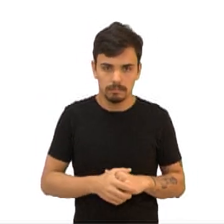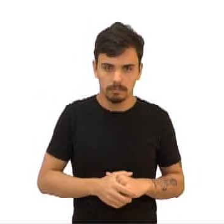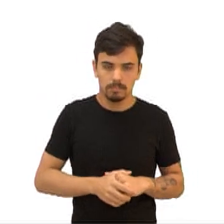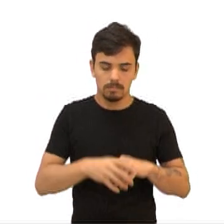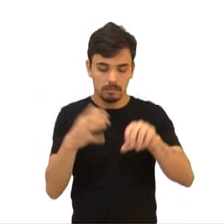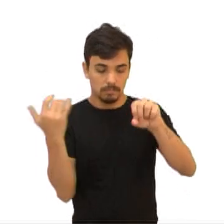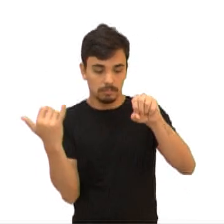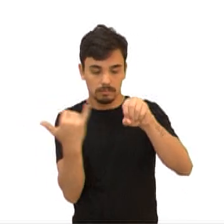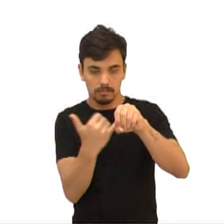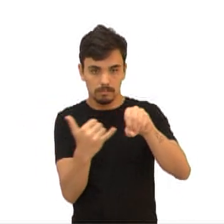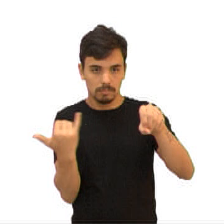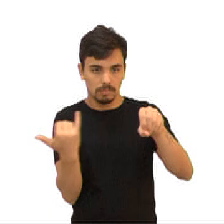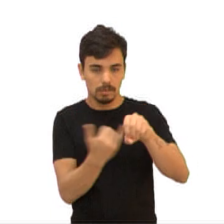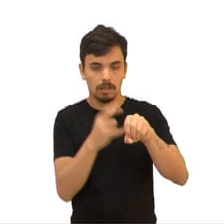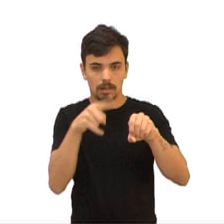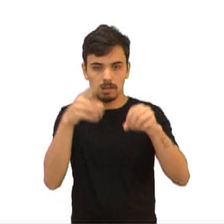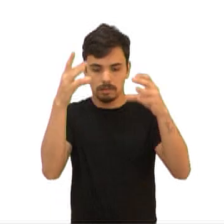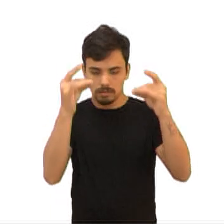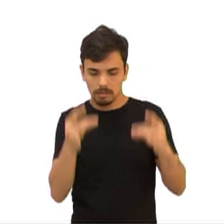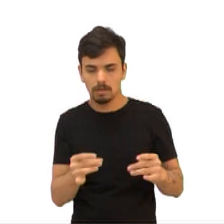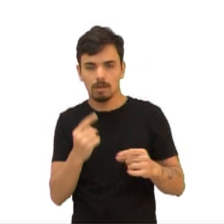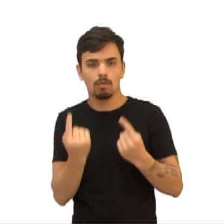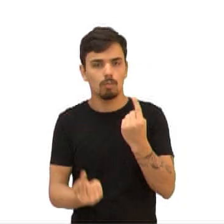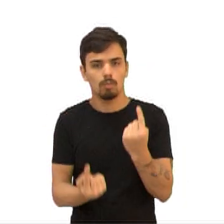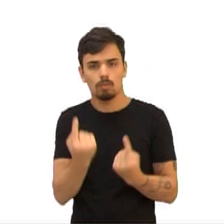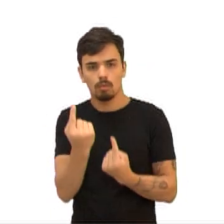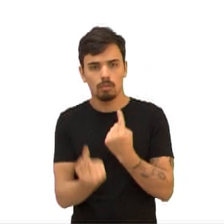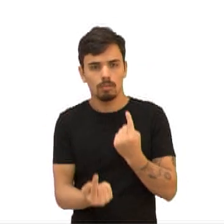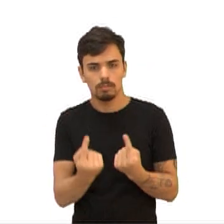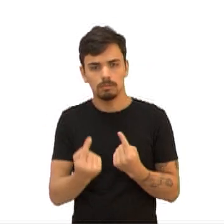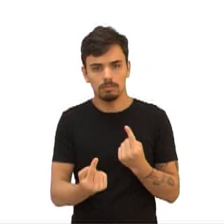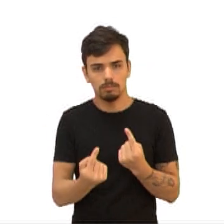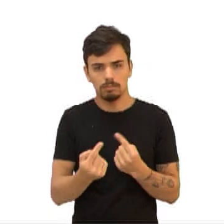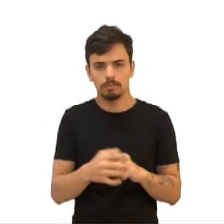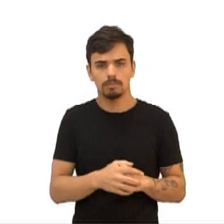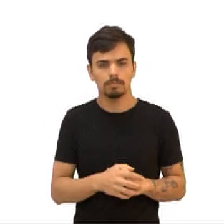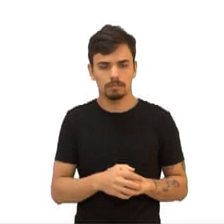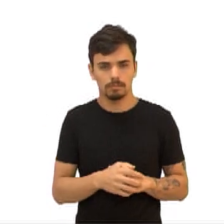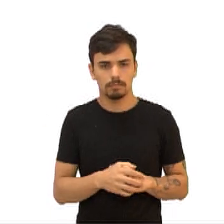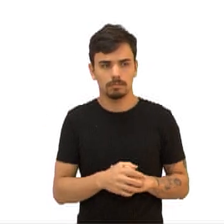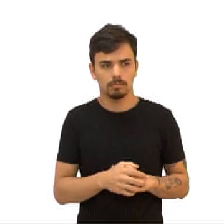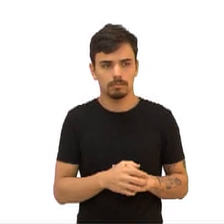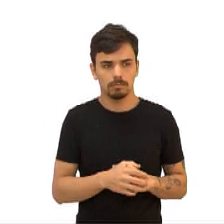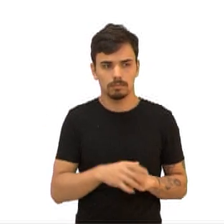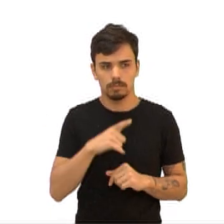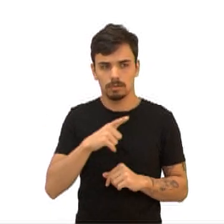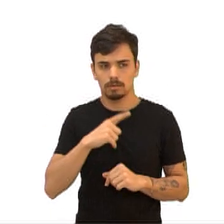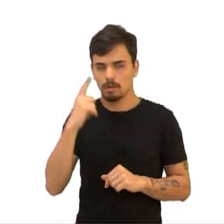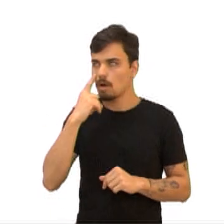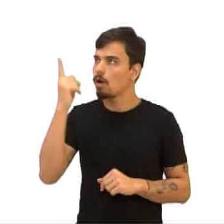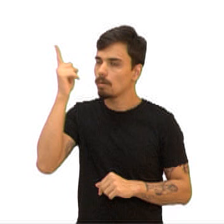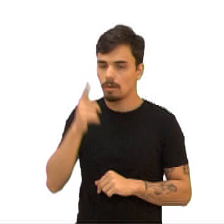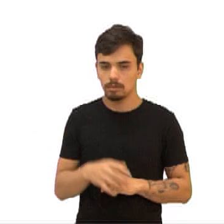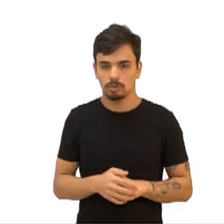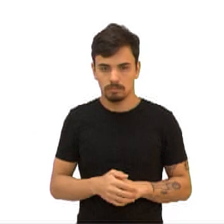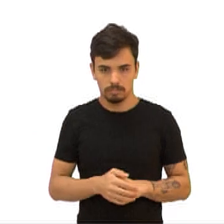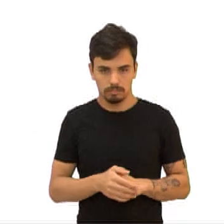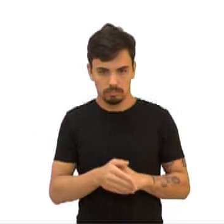é definido como dois risquinhos paralelos, né, com os dois terminais aqui